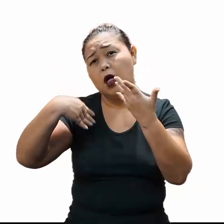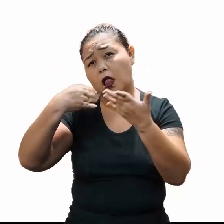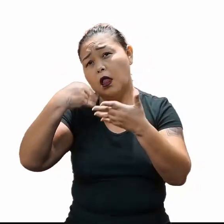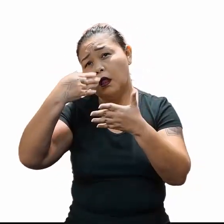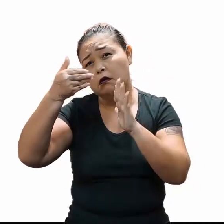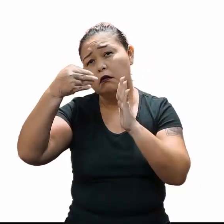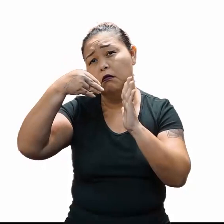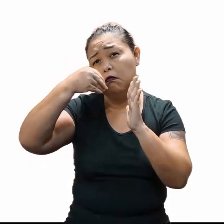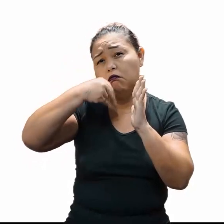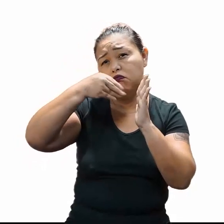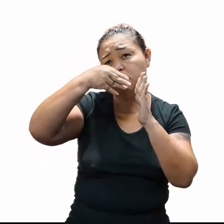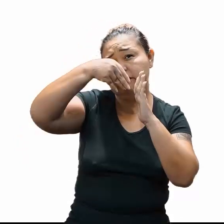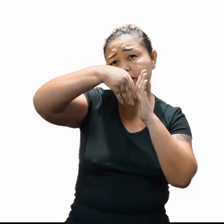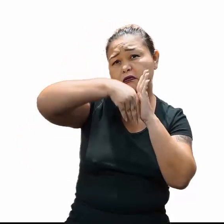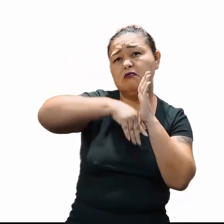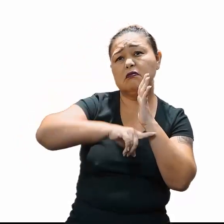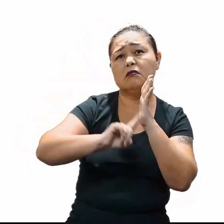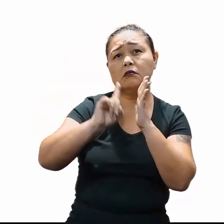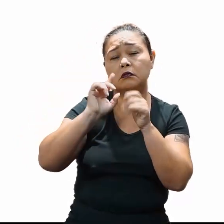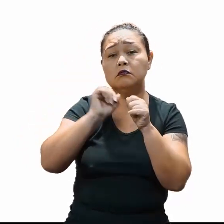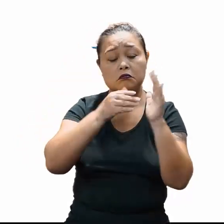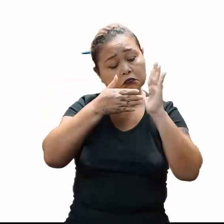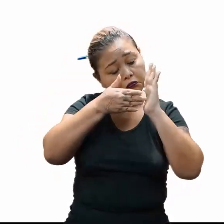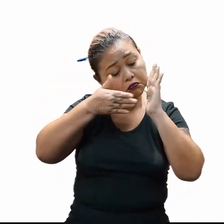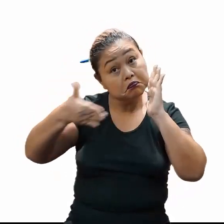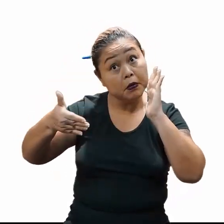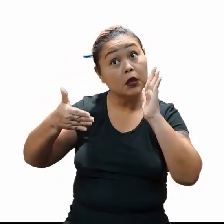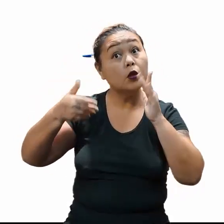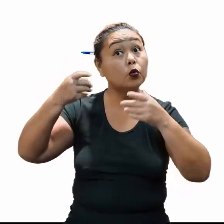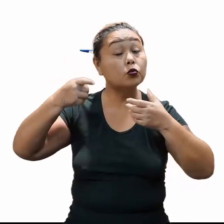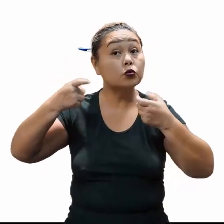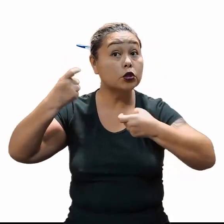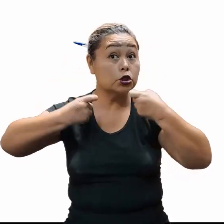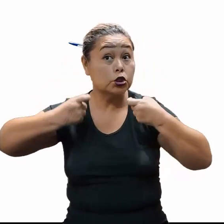tá? Mas vamos colocar ele aí no período de guerra.